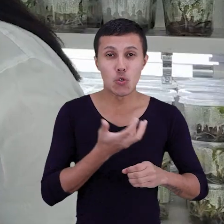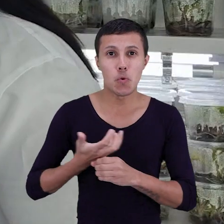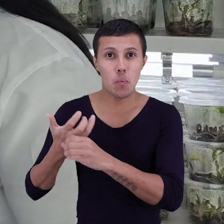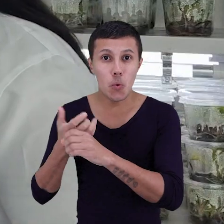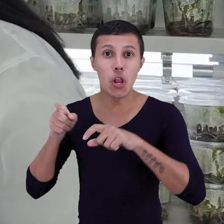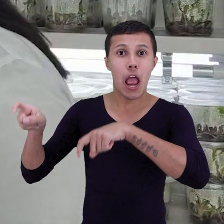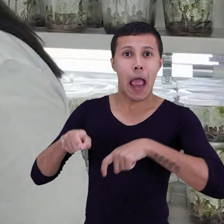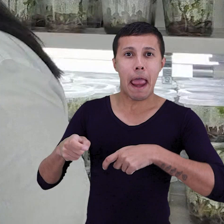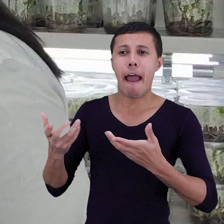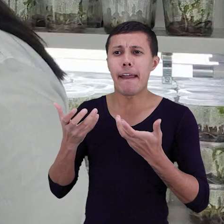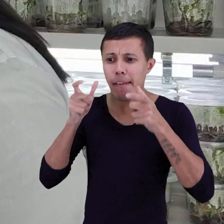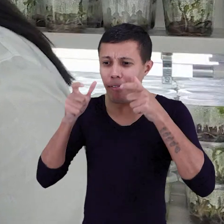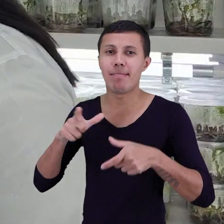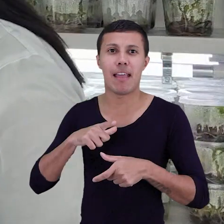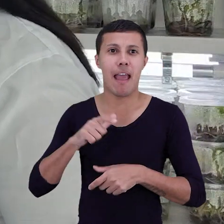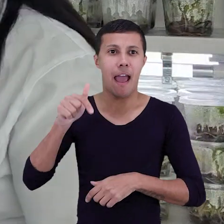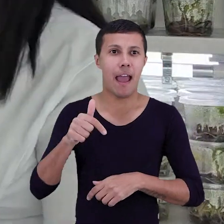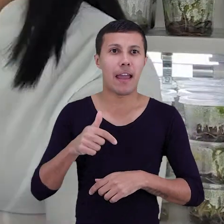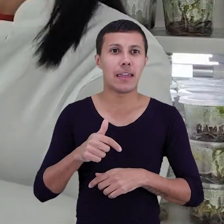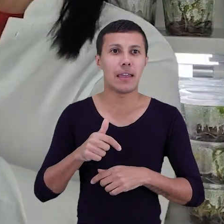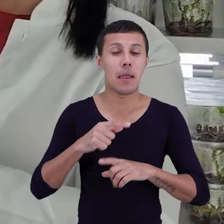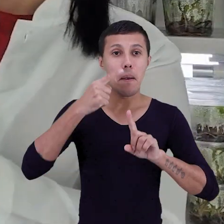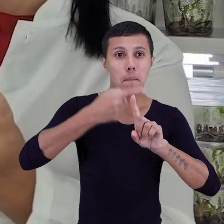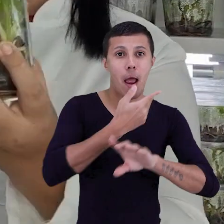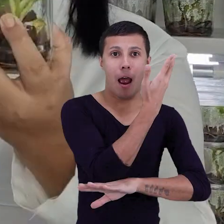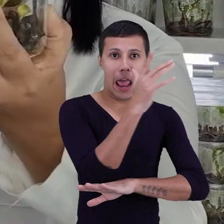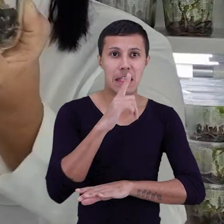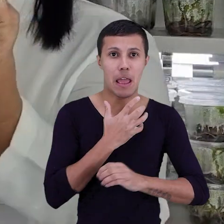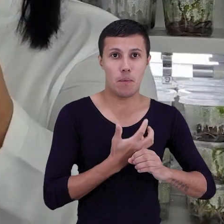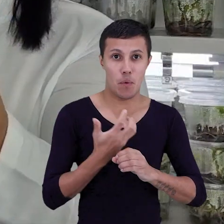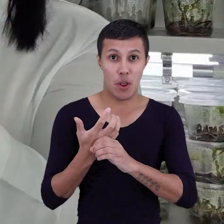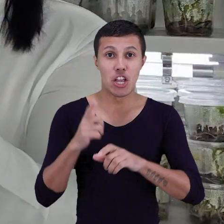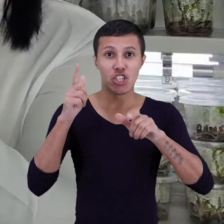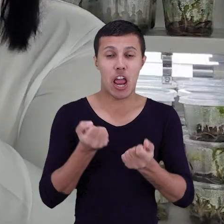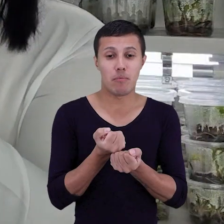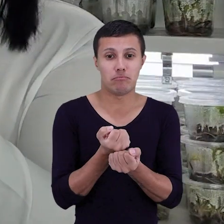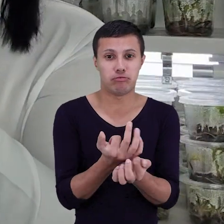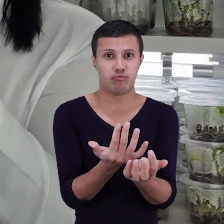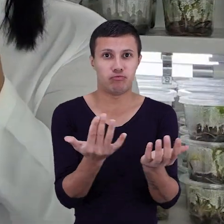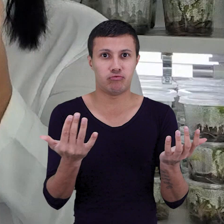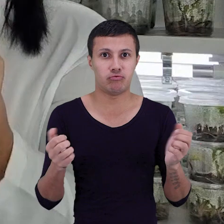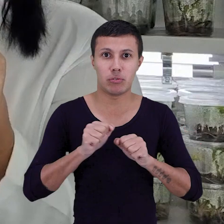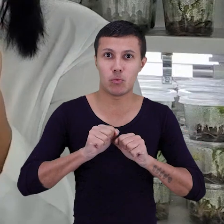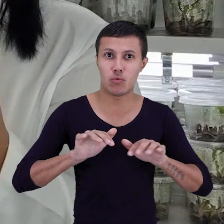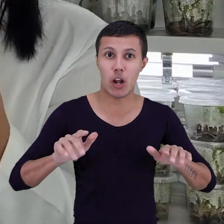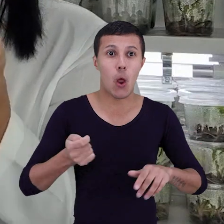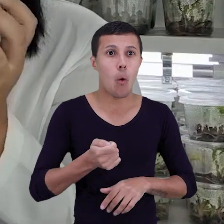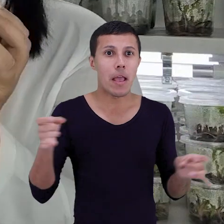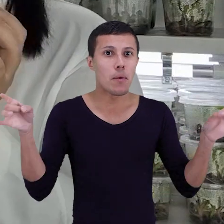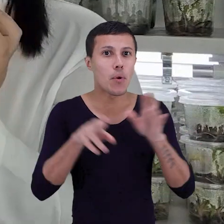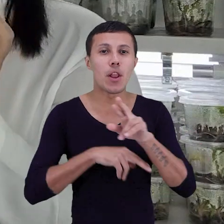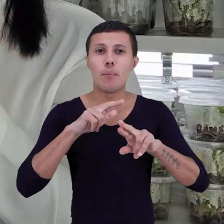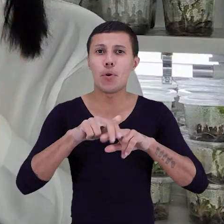almejam. Então, aqui a gente tem mudas de bananeira, né, elas estão na fase de multiplicação, elas já estão quase prontas para